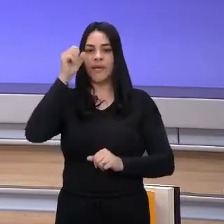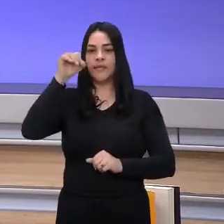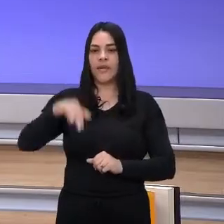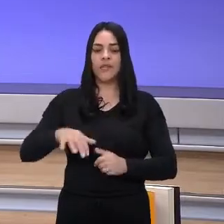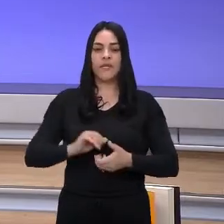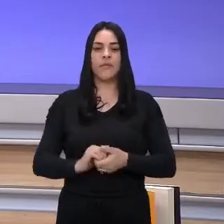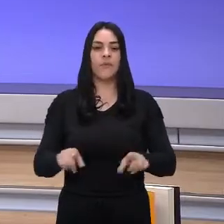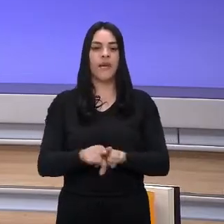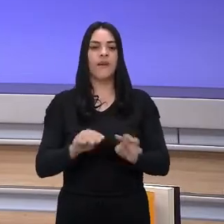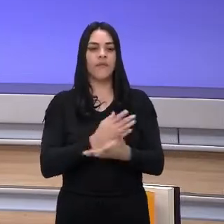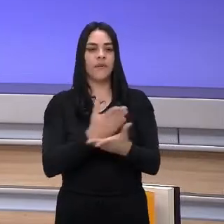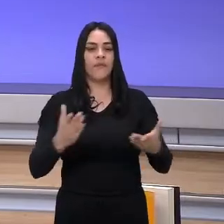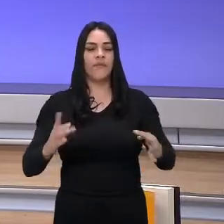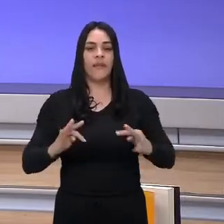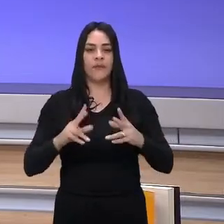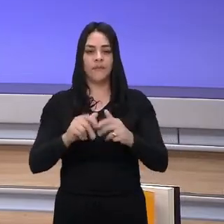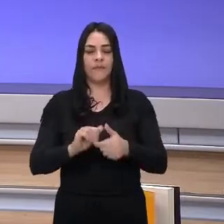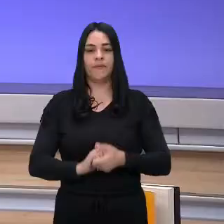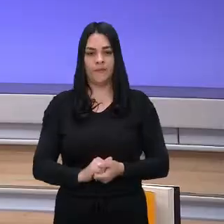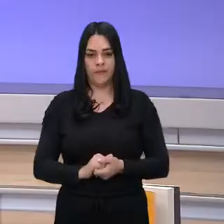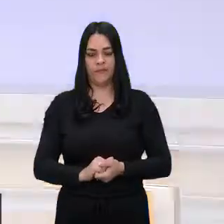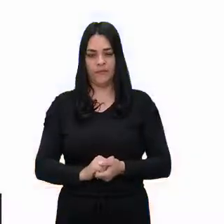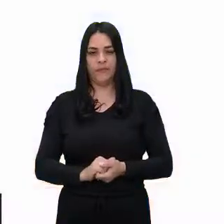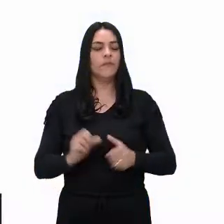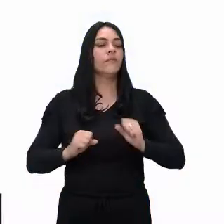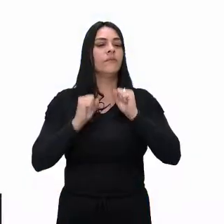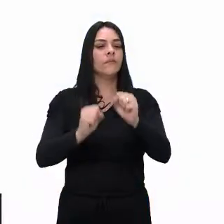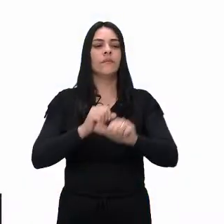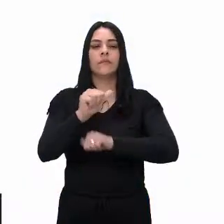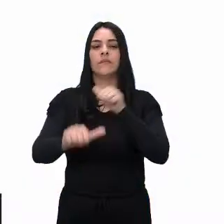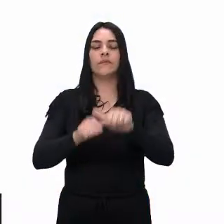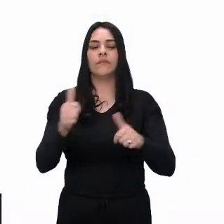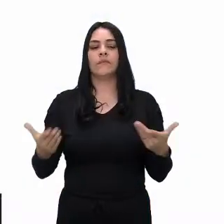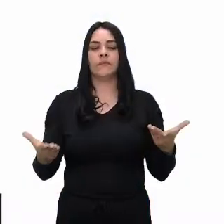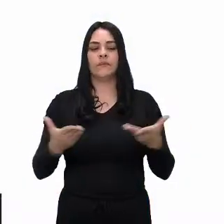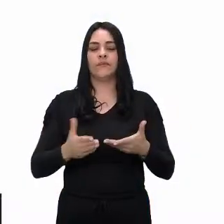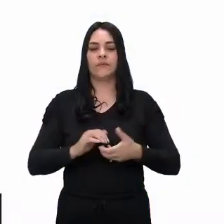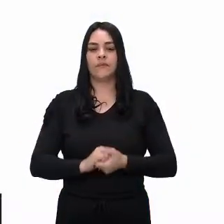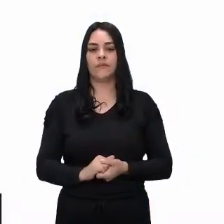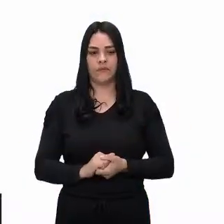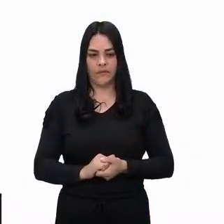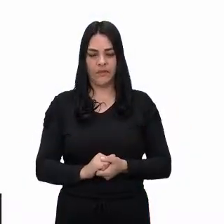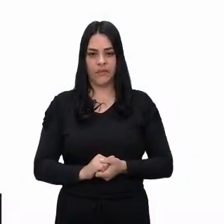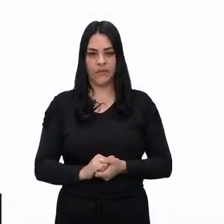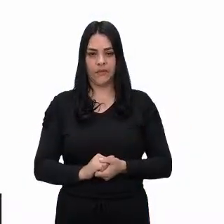uma reflexão. O que eu posso mudar hoje em questão de